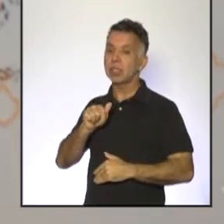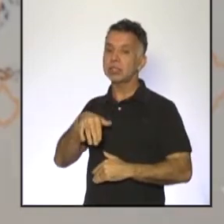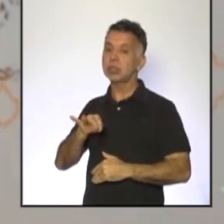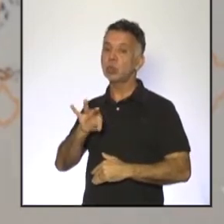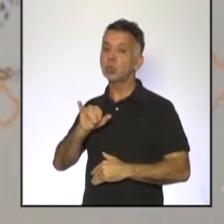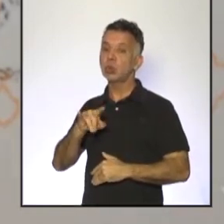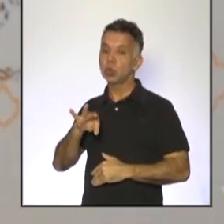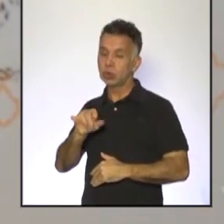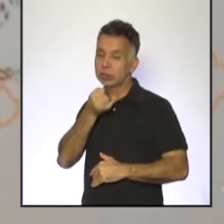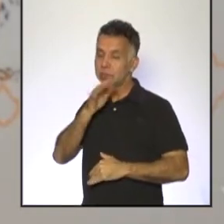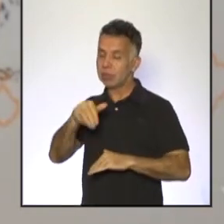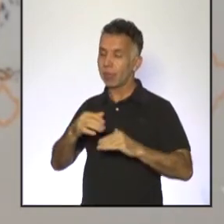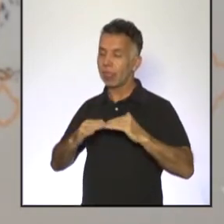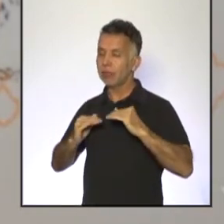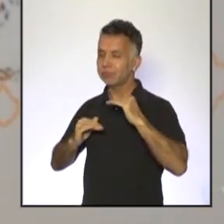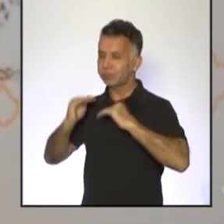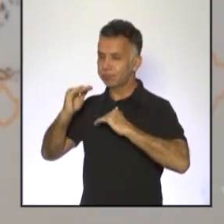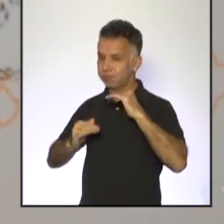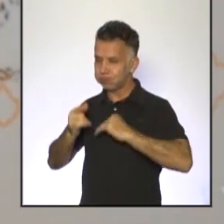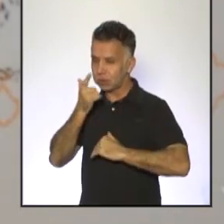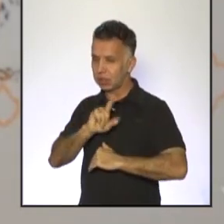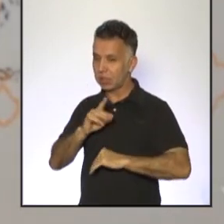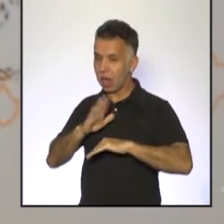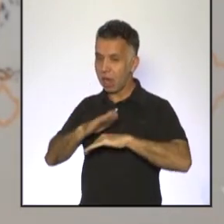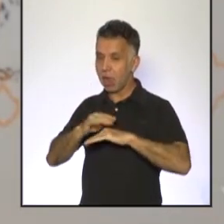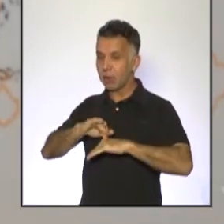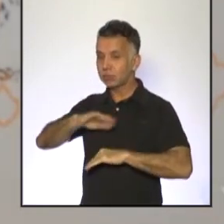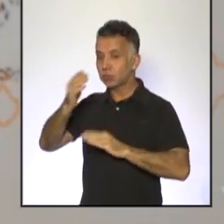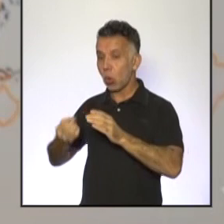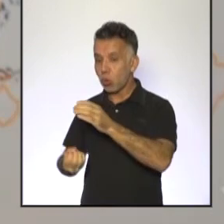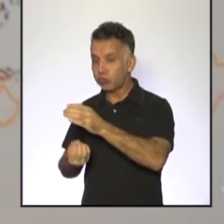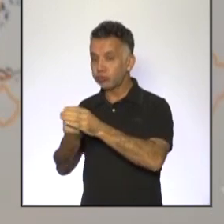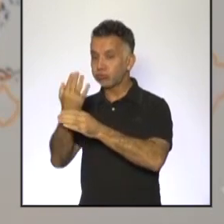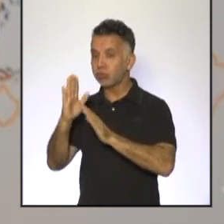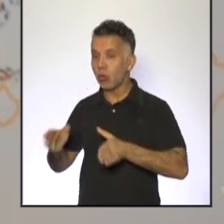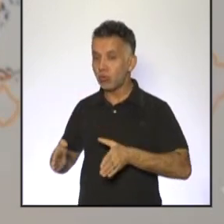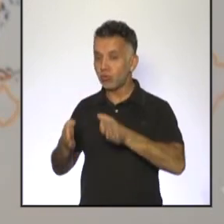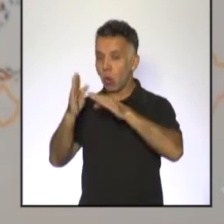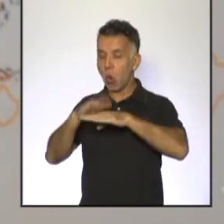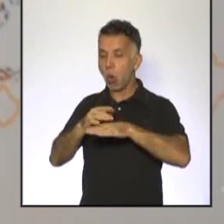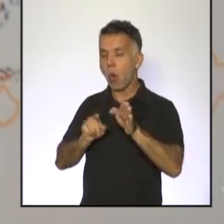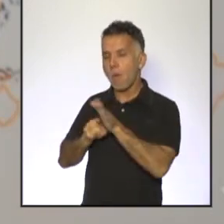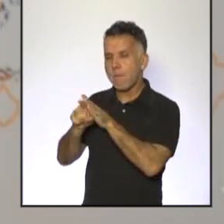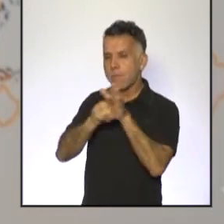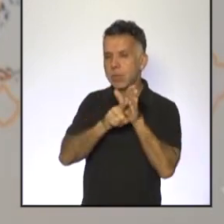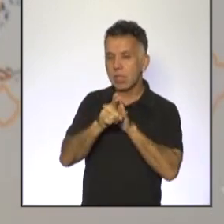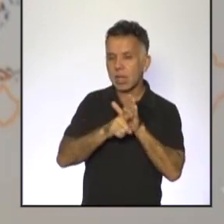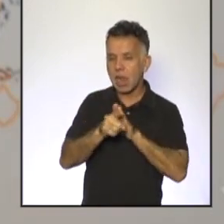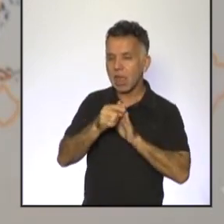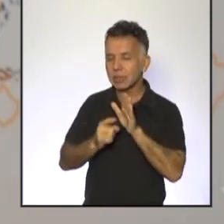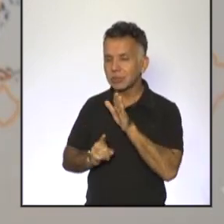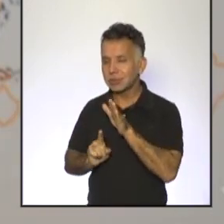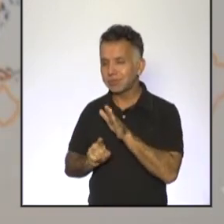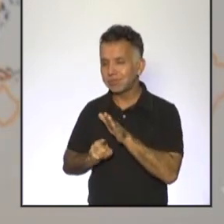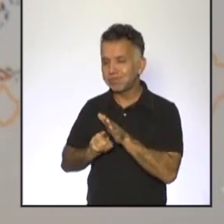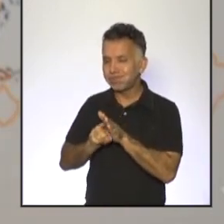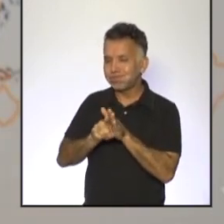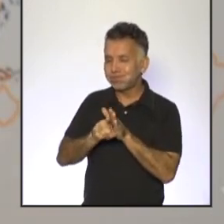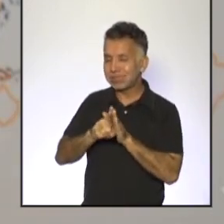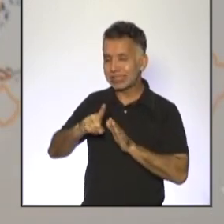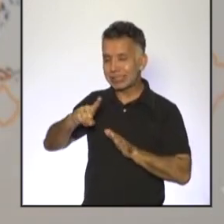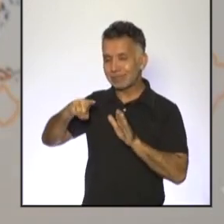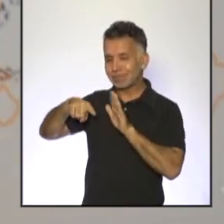intensidade proposta por um vulcanólogo italiano chamado Giuseppe Mercalli é uma escala de intensidade de